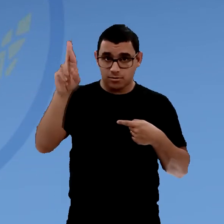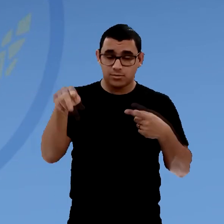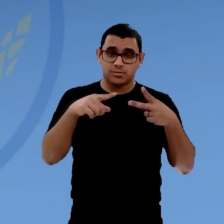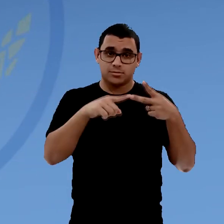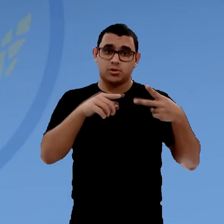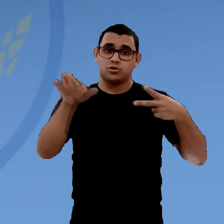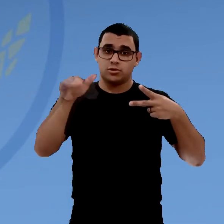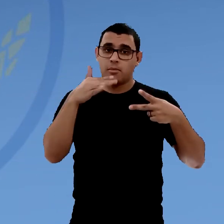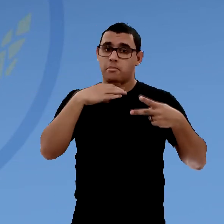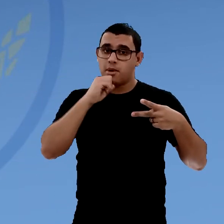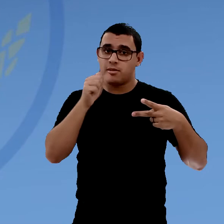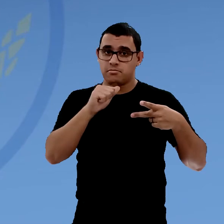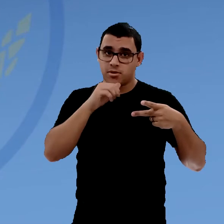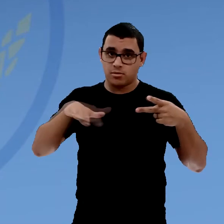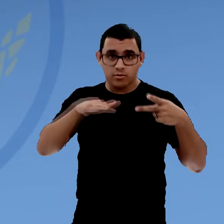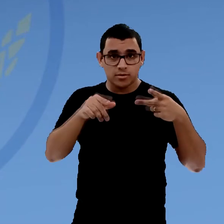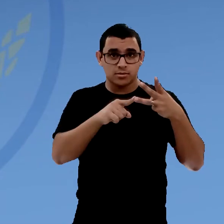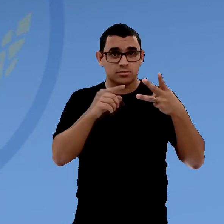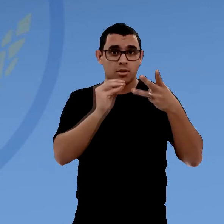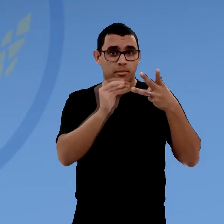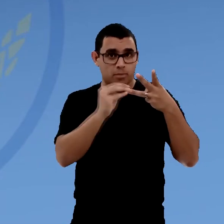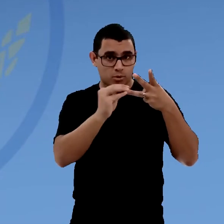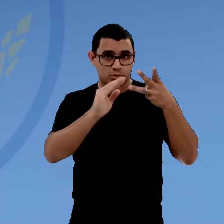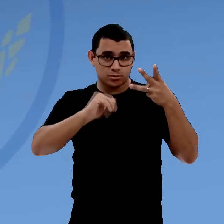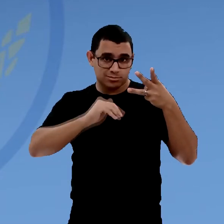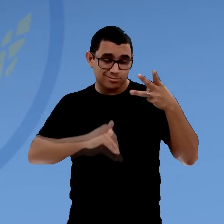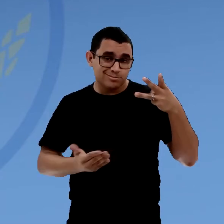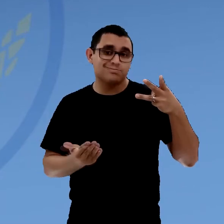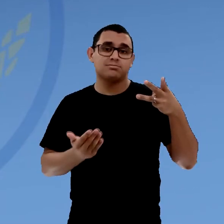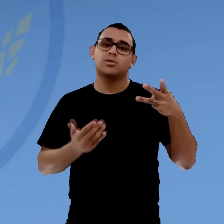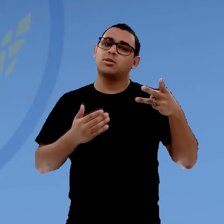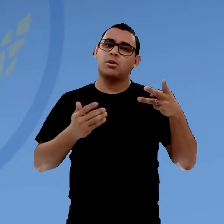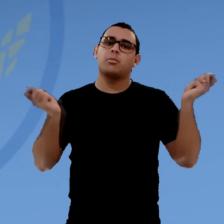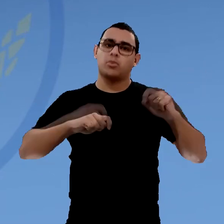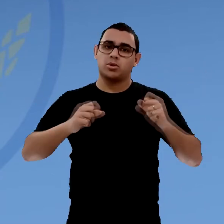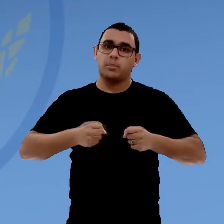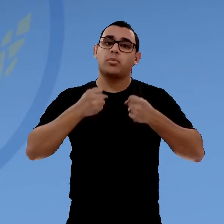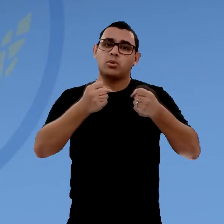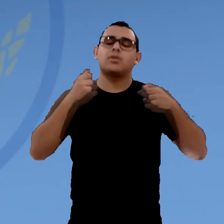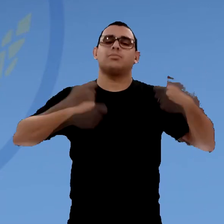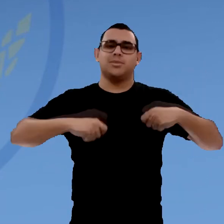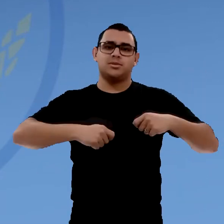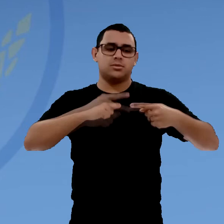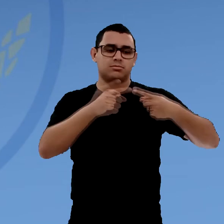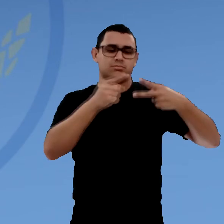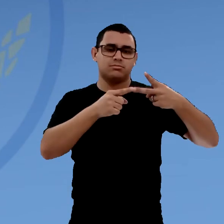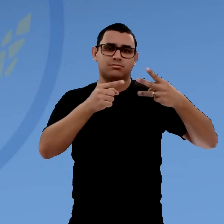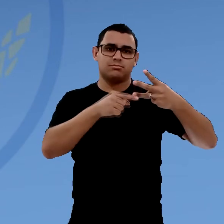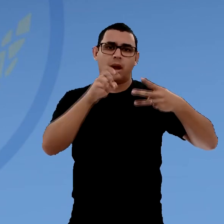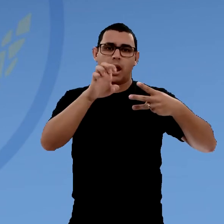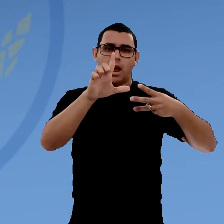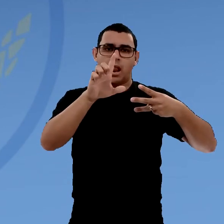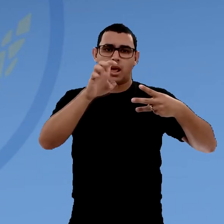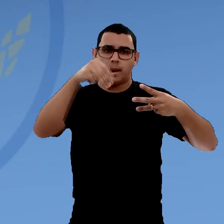sala, chamar os pais. Então isso é para ele exercer Poder, ele precisa dos elementos que ele tenha, não é